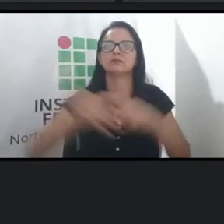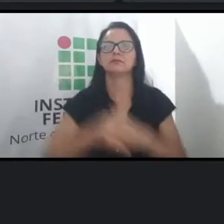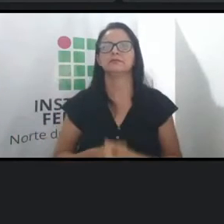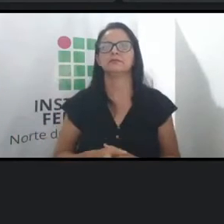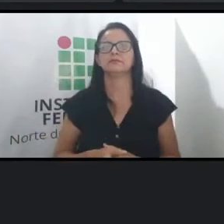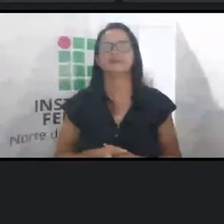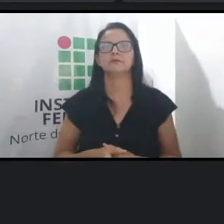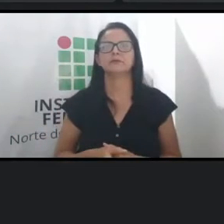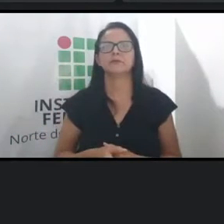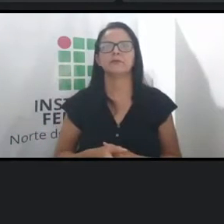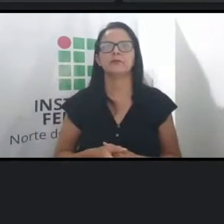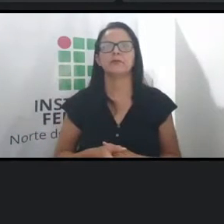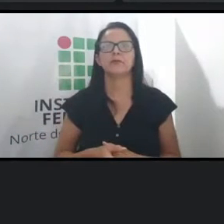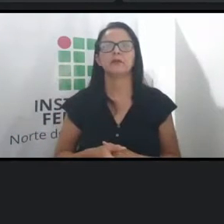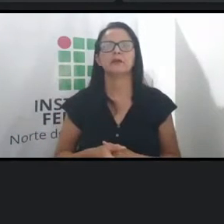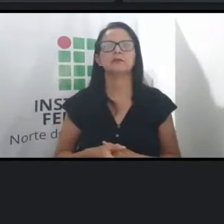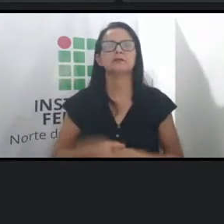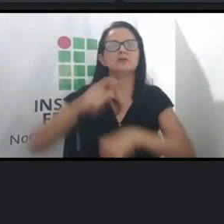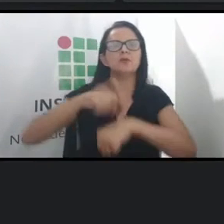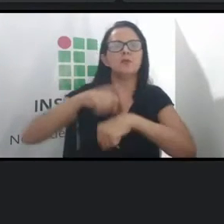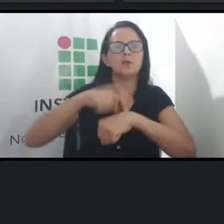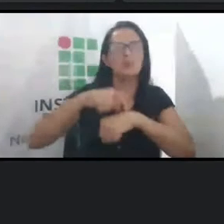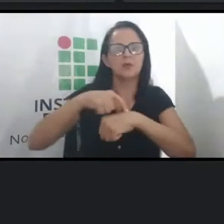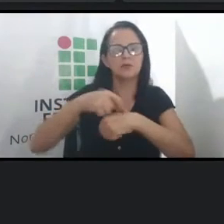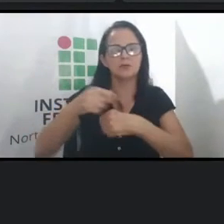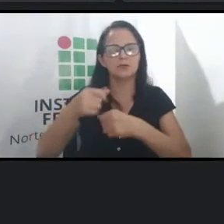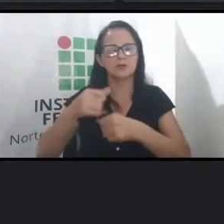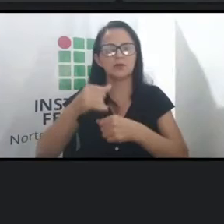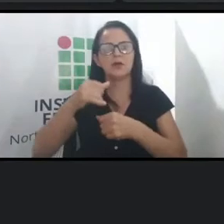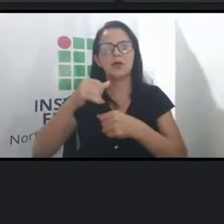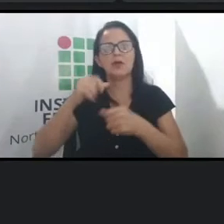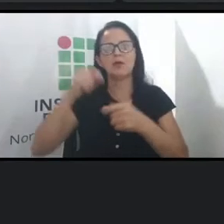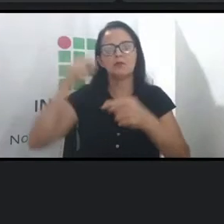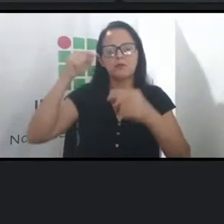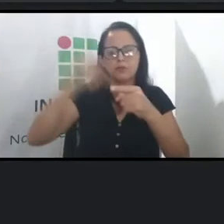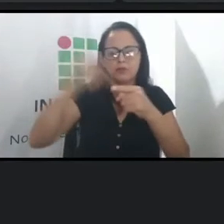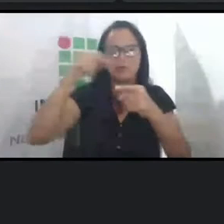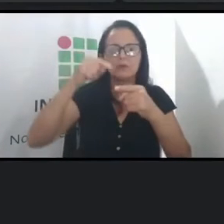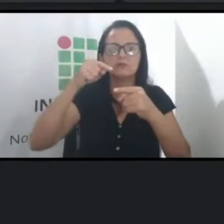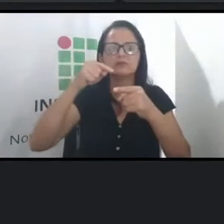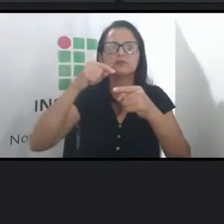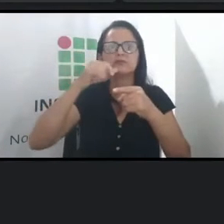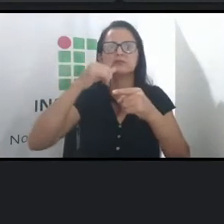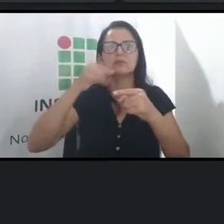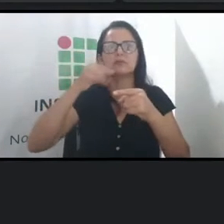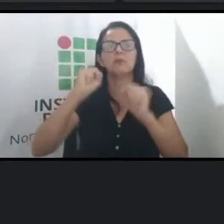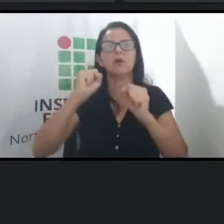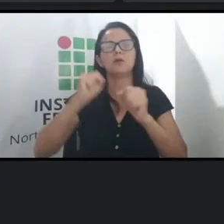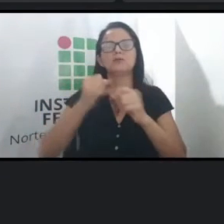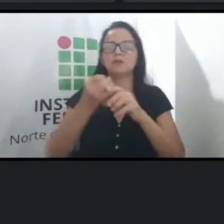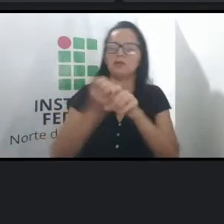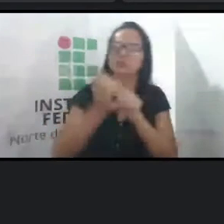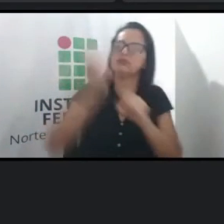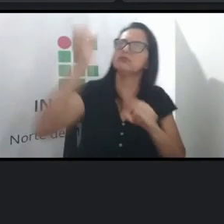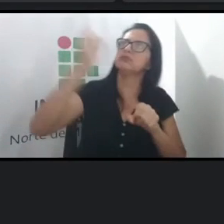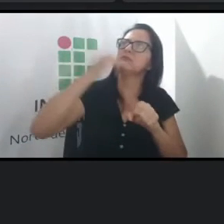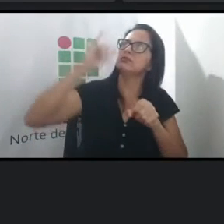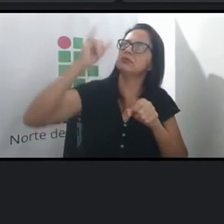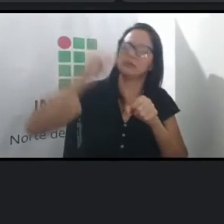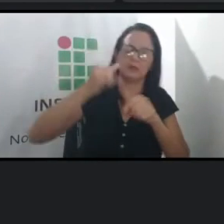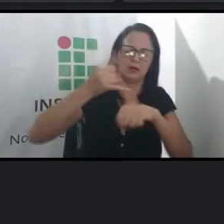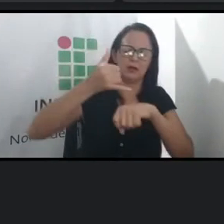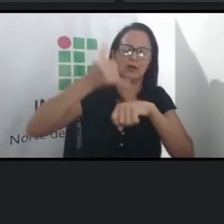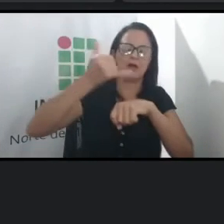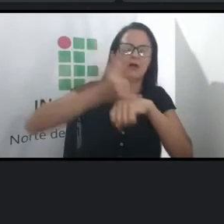em equipamentos energizados, a pessoa pode vir a sofrer o quê? Um choque elétrico. Possivelmente vai sofrer um choque elétrico. E